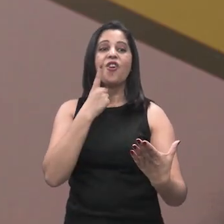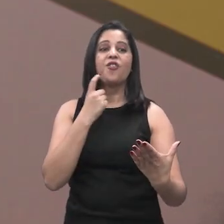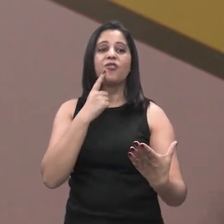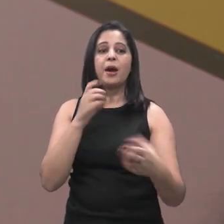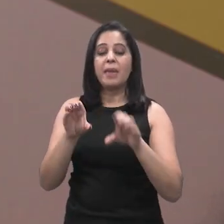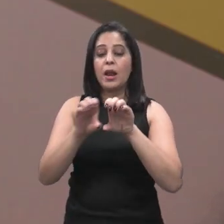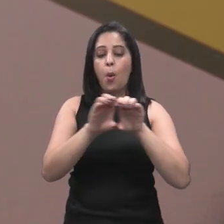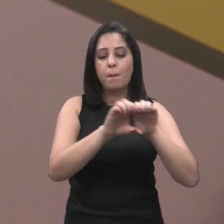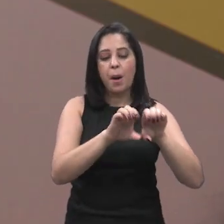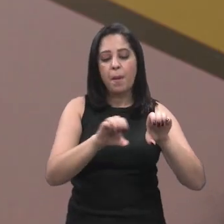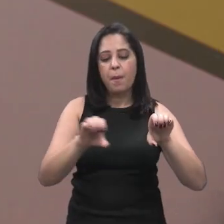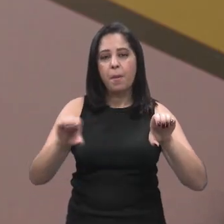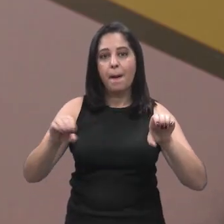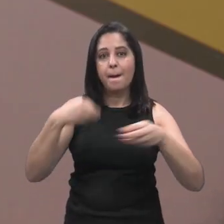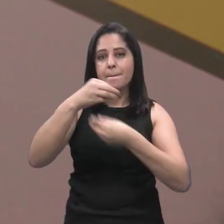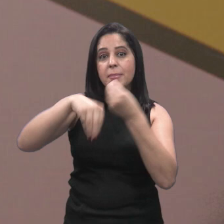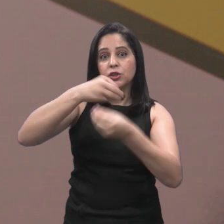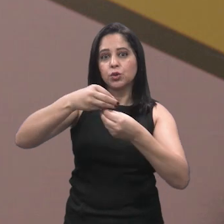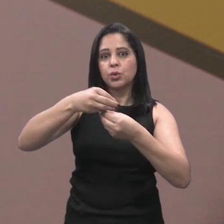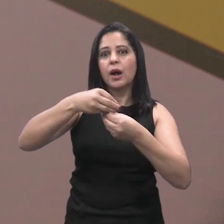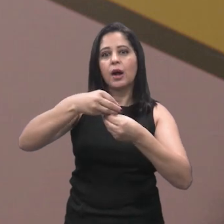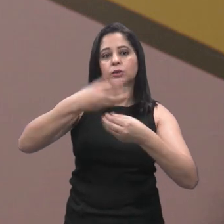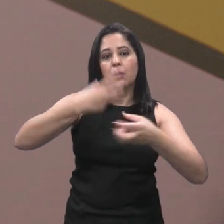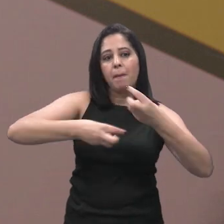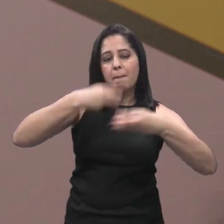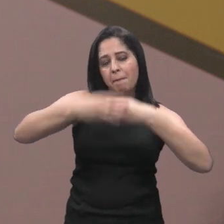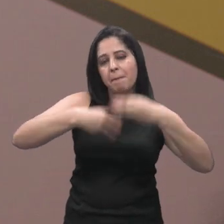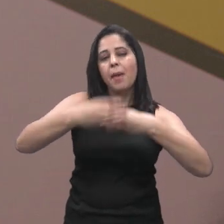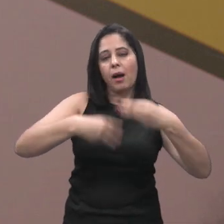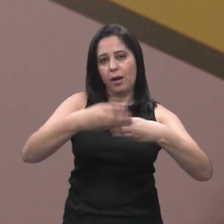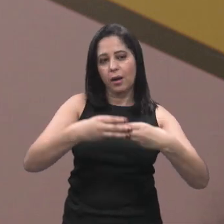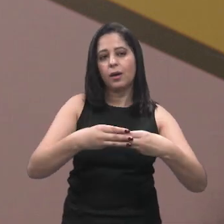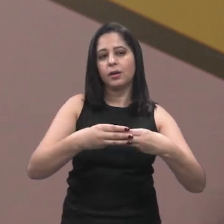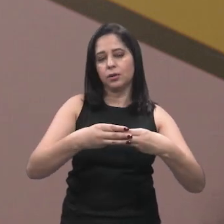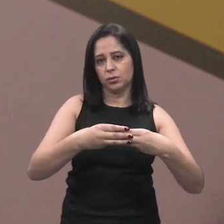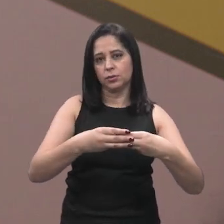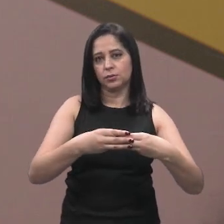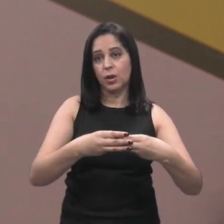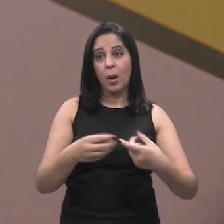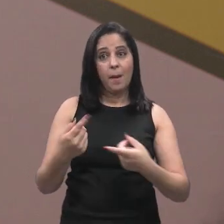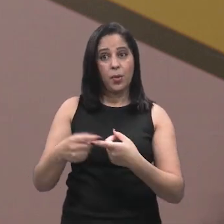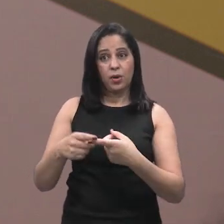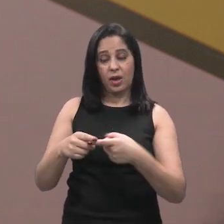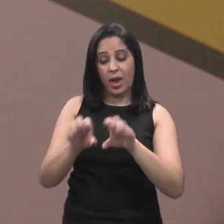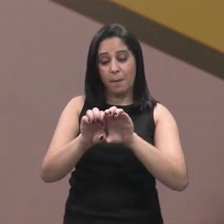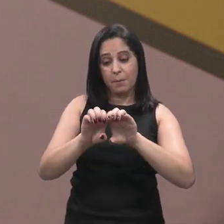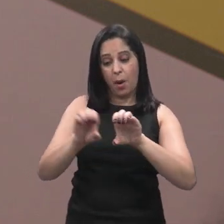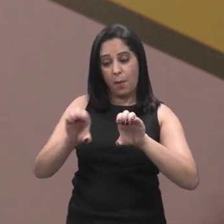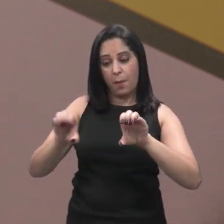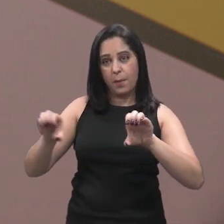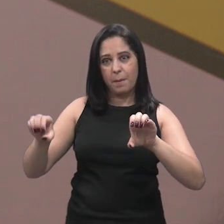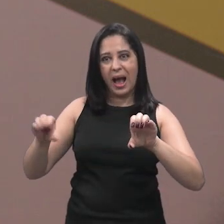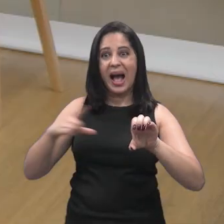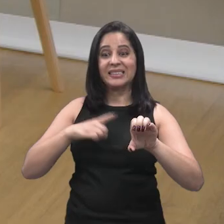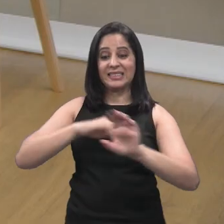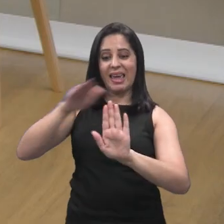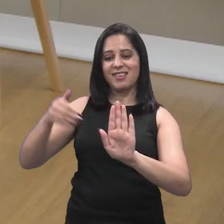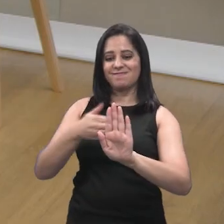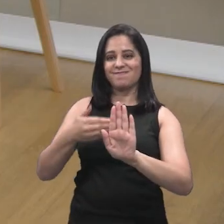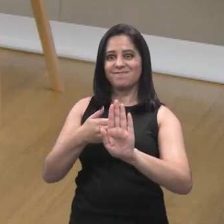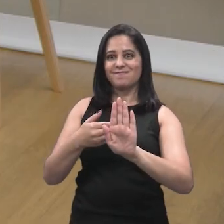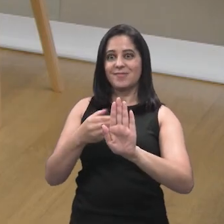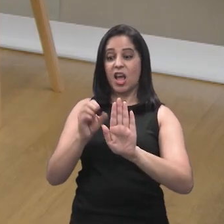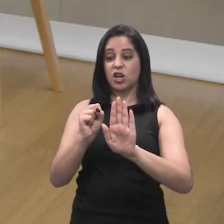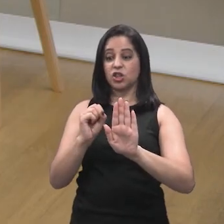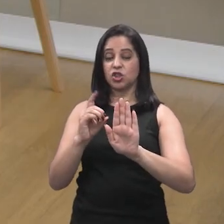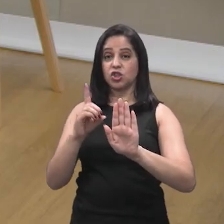escola pública na hora do lanche da salsicha, macarrão com salsicha. A salsicha, como até mesmo a Viviane